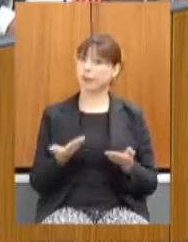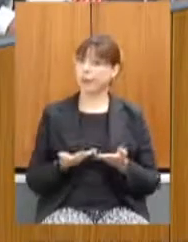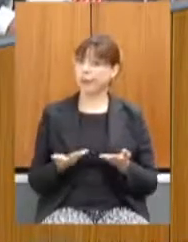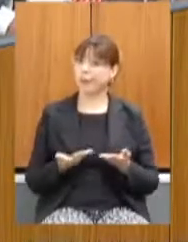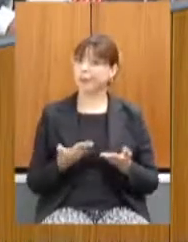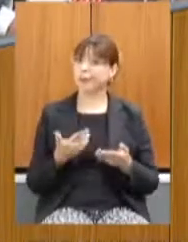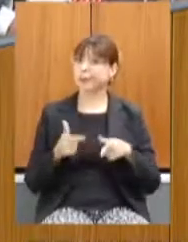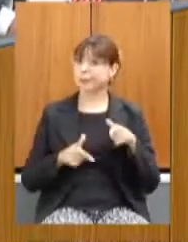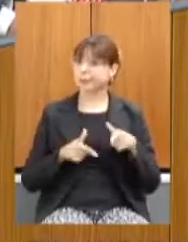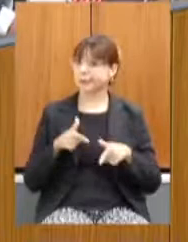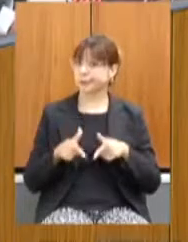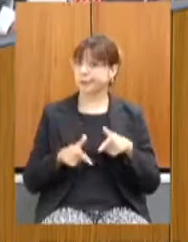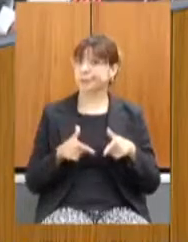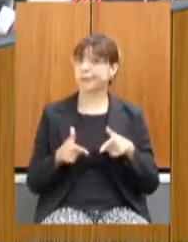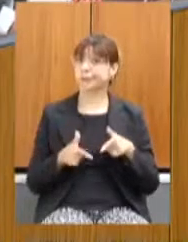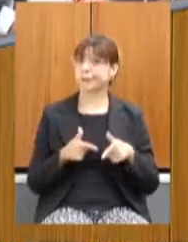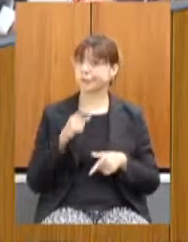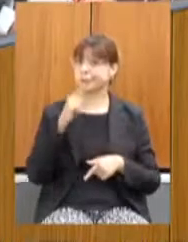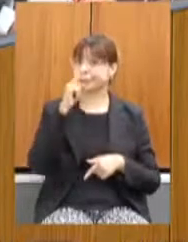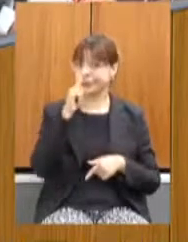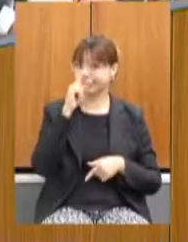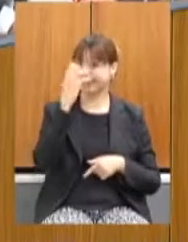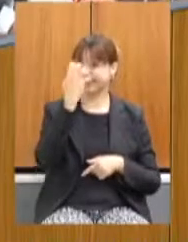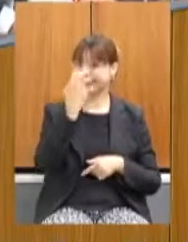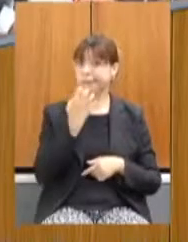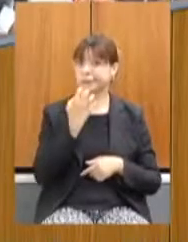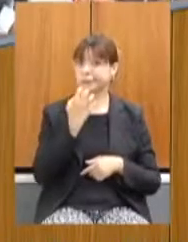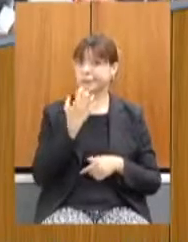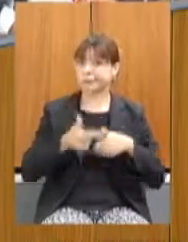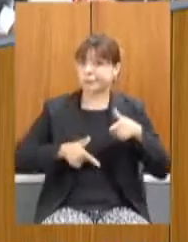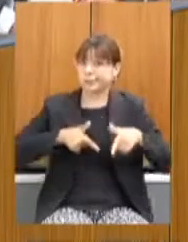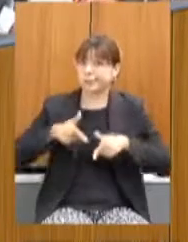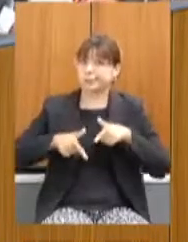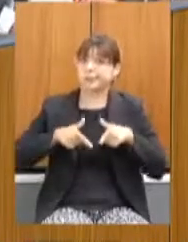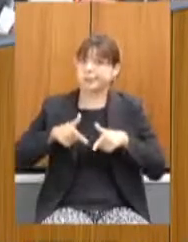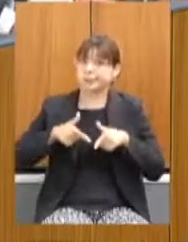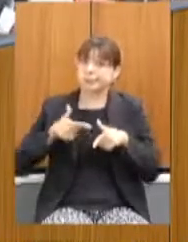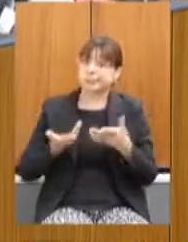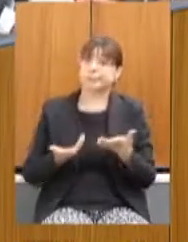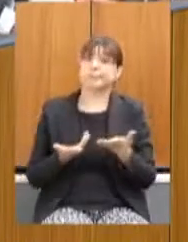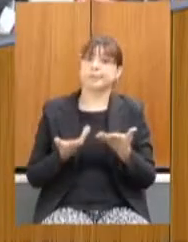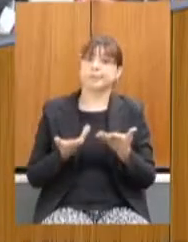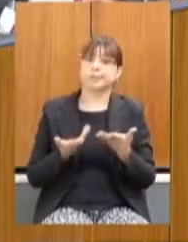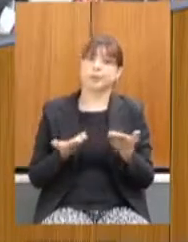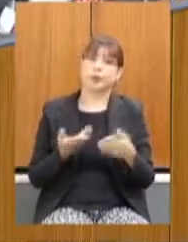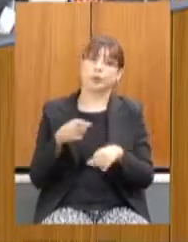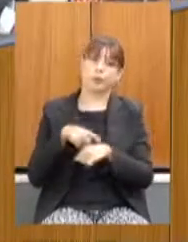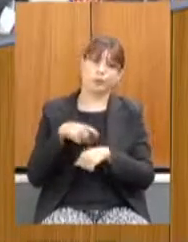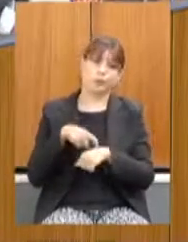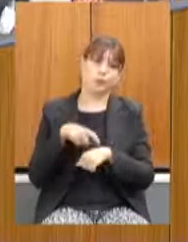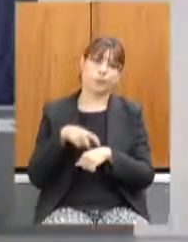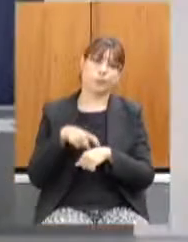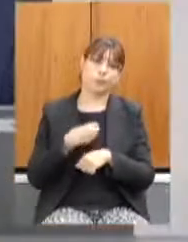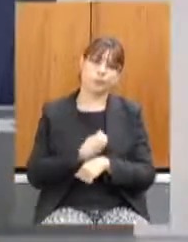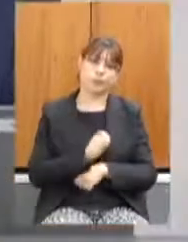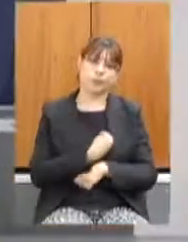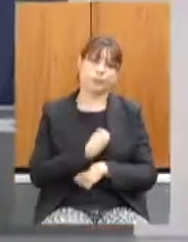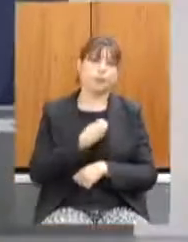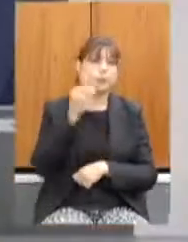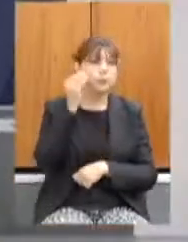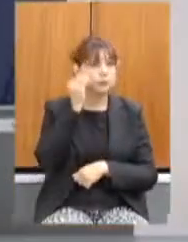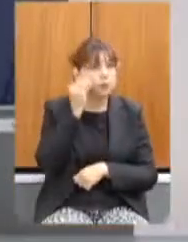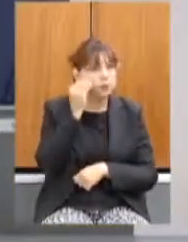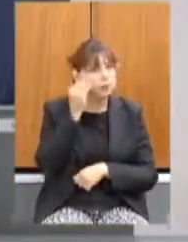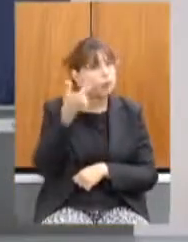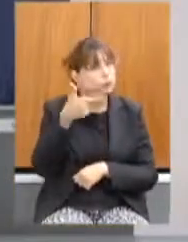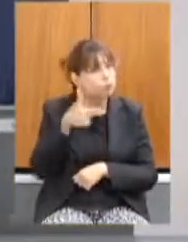de poder agir implacavelmente nesse momento nós estamos vivendo saber se a gente volta novamente